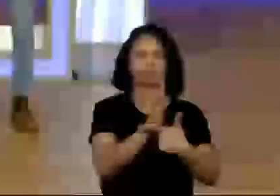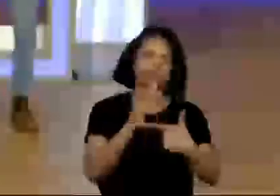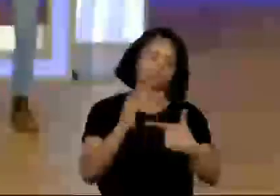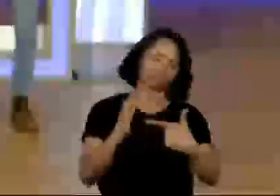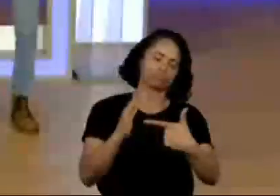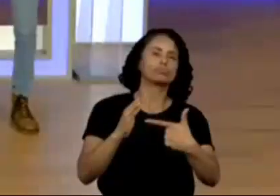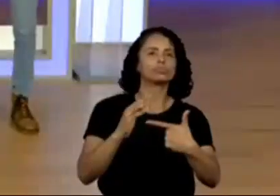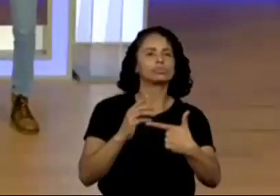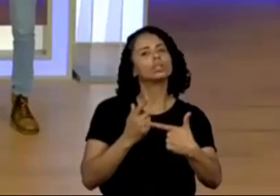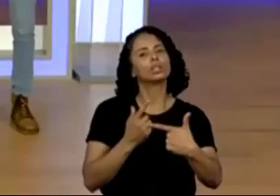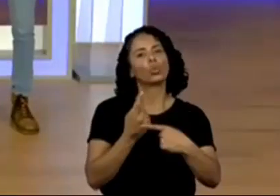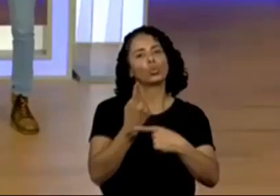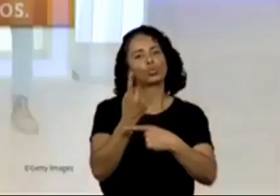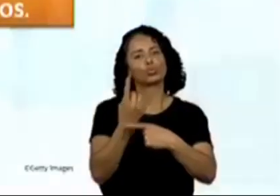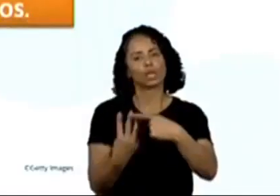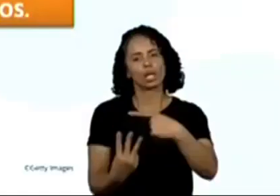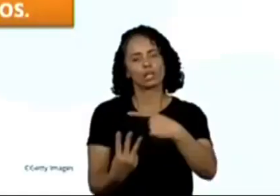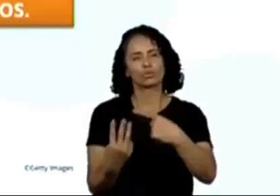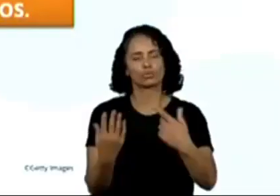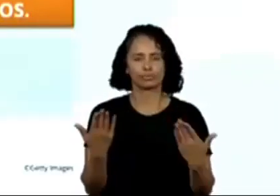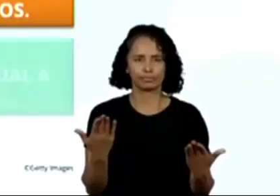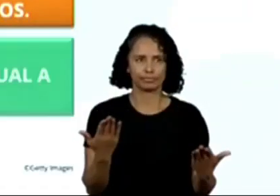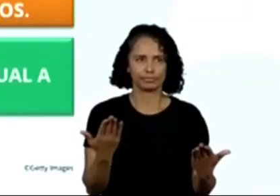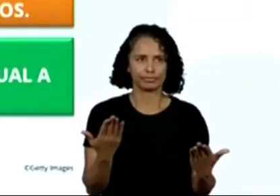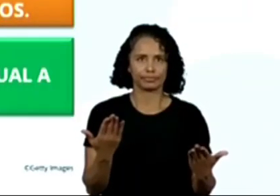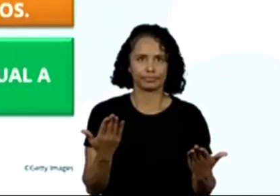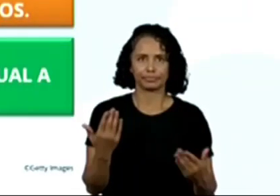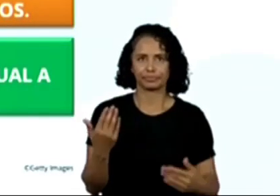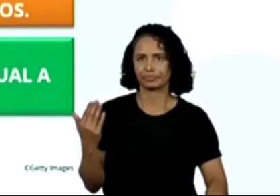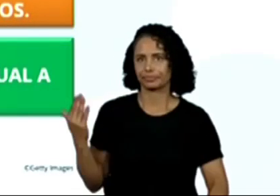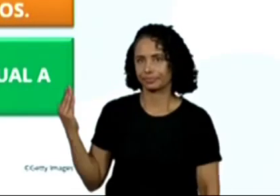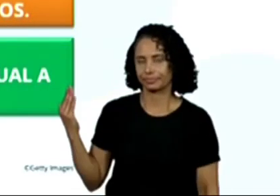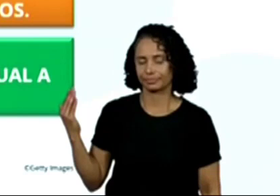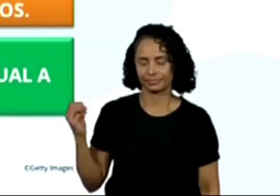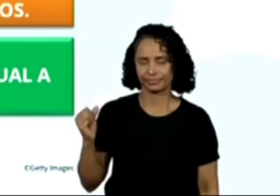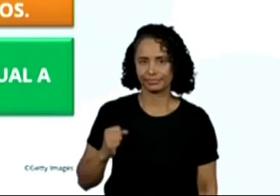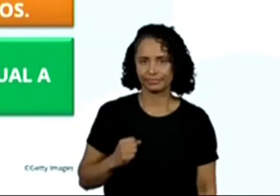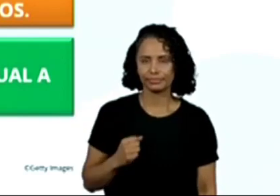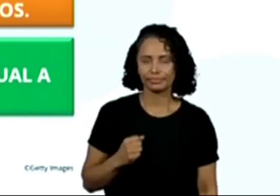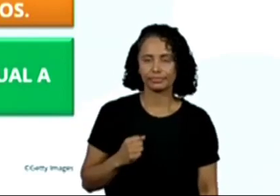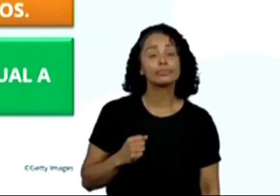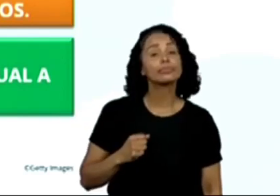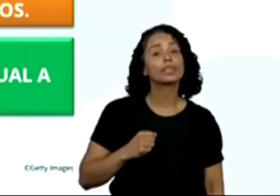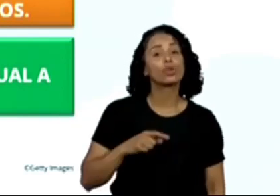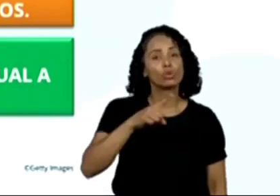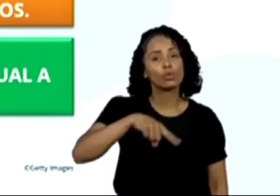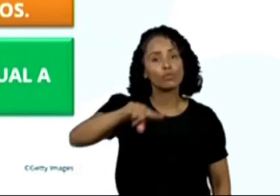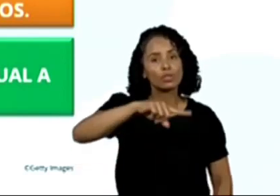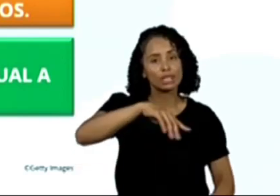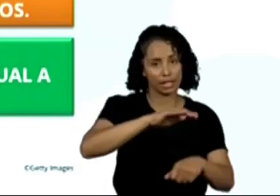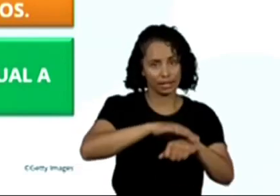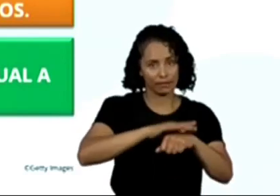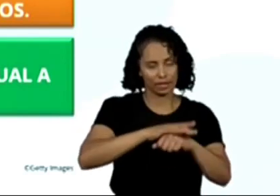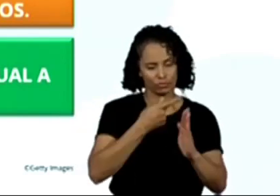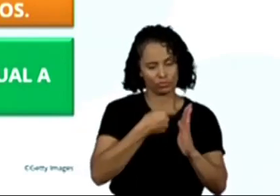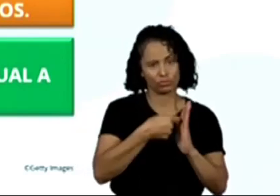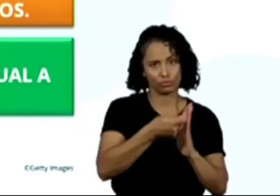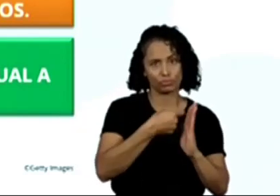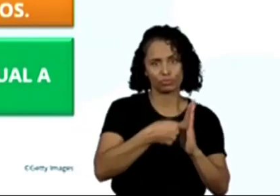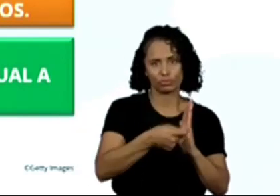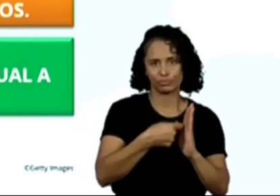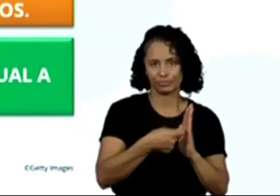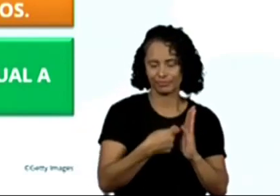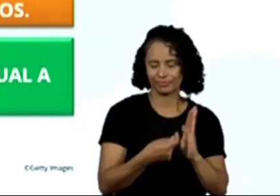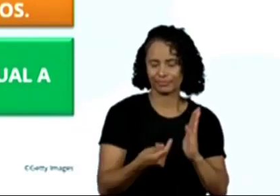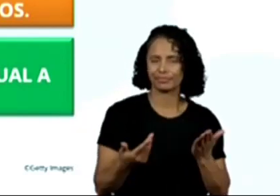Ela comeu aí... Pode deixar na telinha, que aí eu tenho o seguinte, ó. Então, quero que vocês façam essa nota aí no caderno, que é